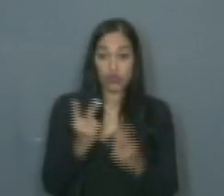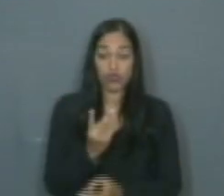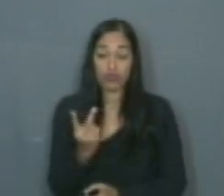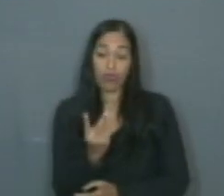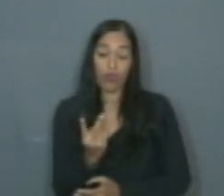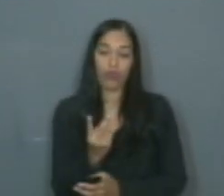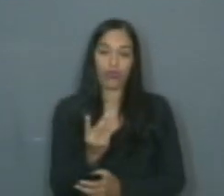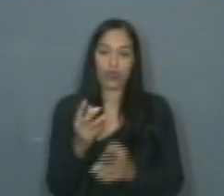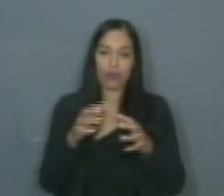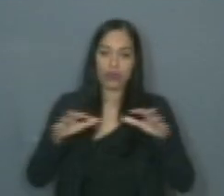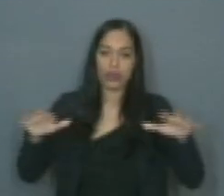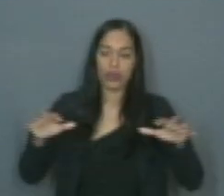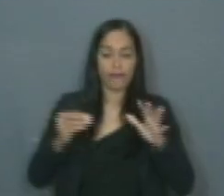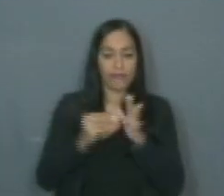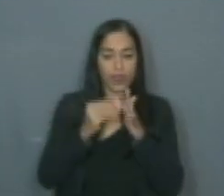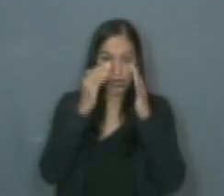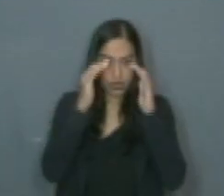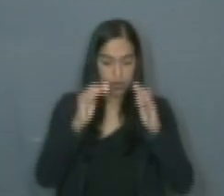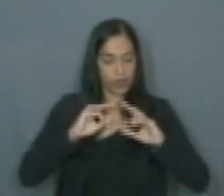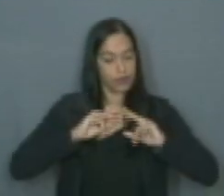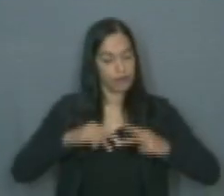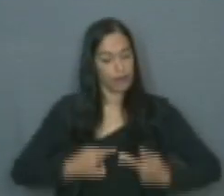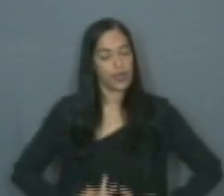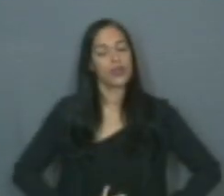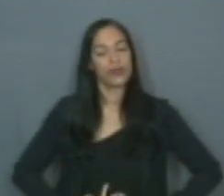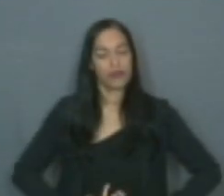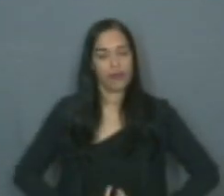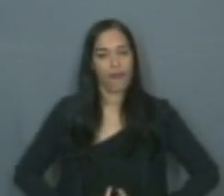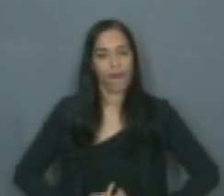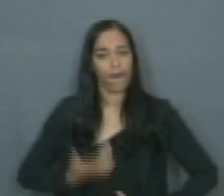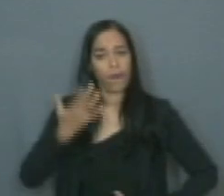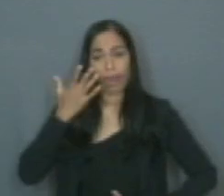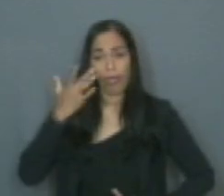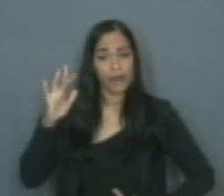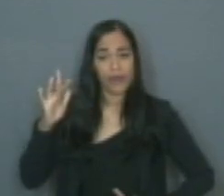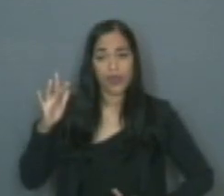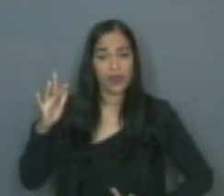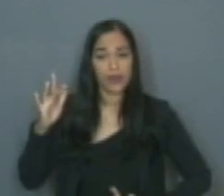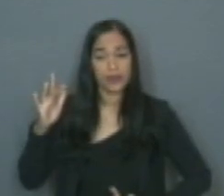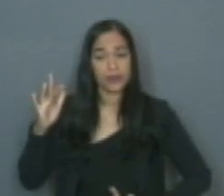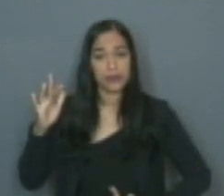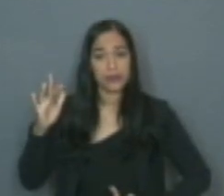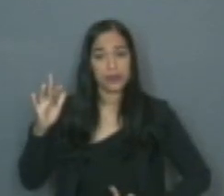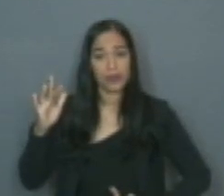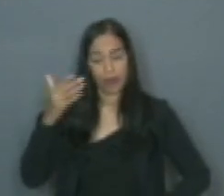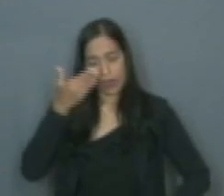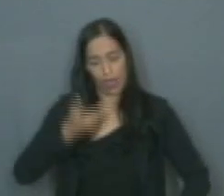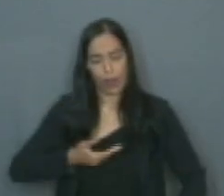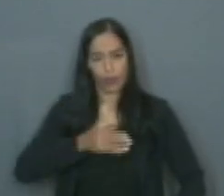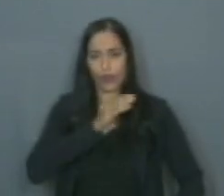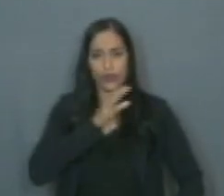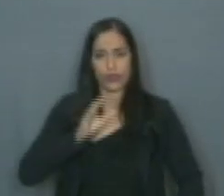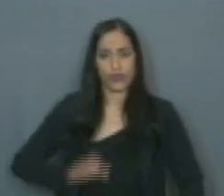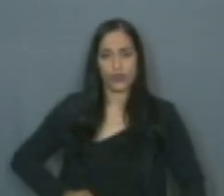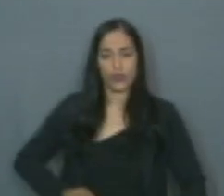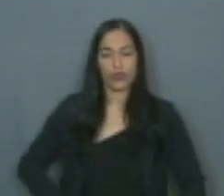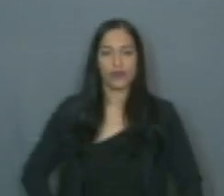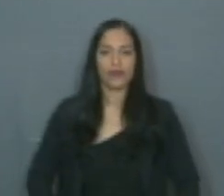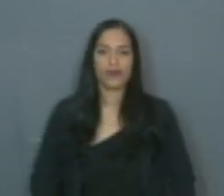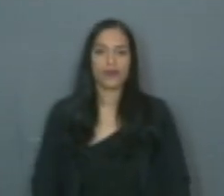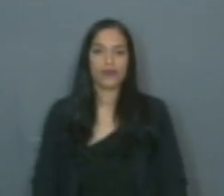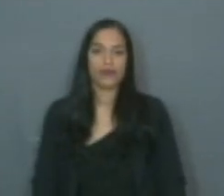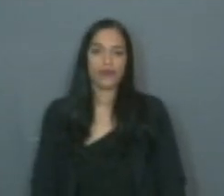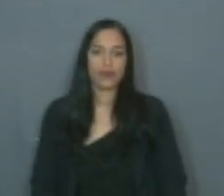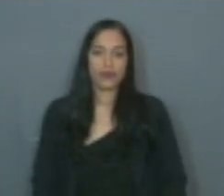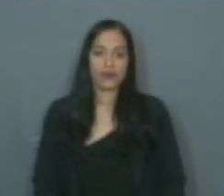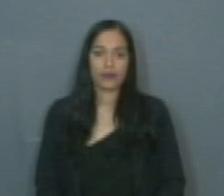humano. Eu não sei, sinceramente falando, porque eu não sou o Cristo, outra coisa. Eu quero